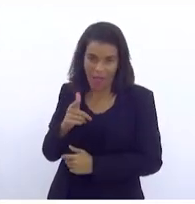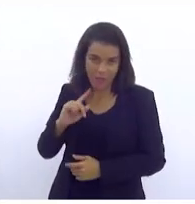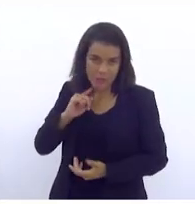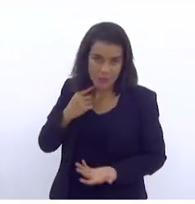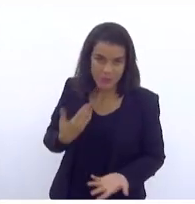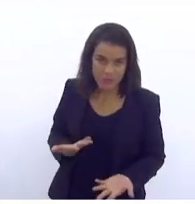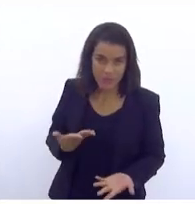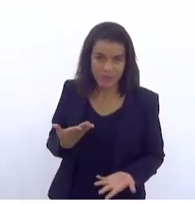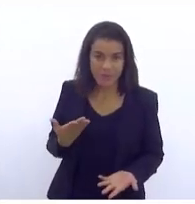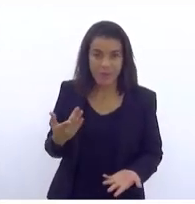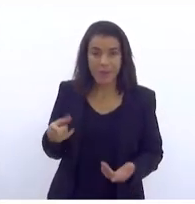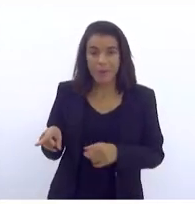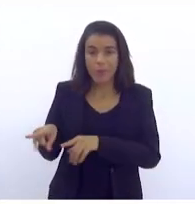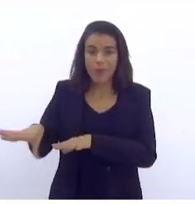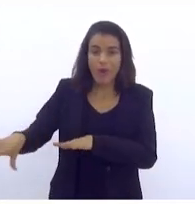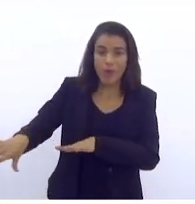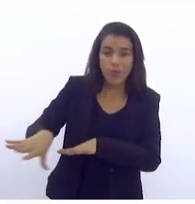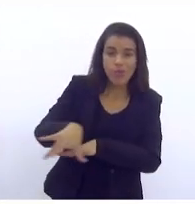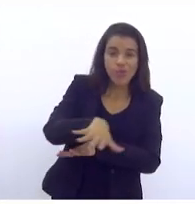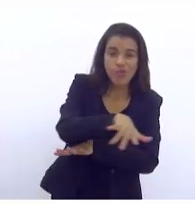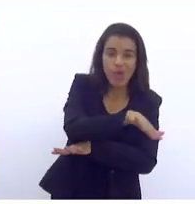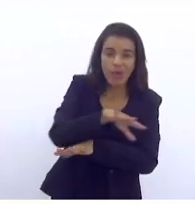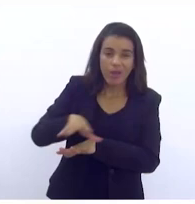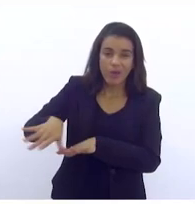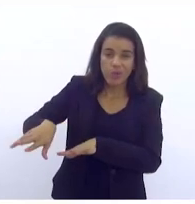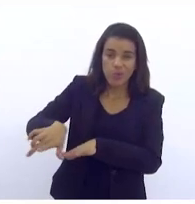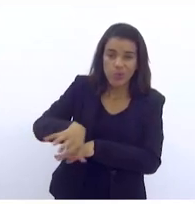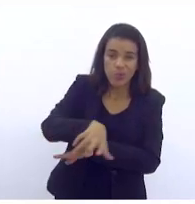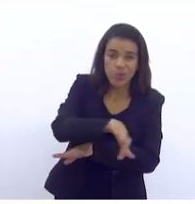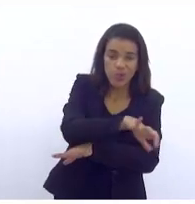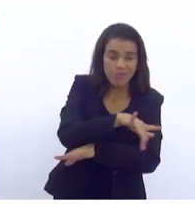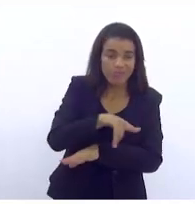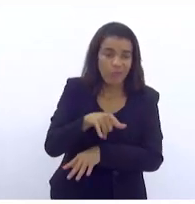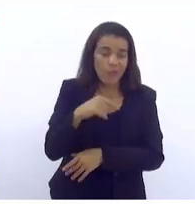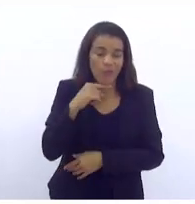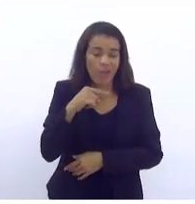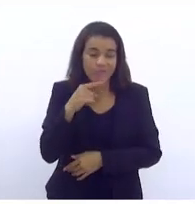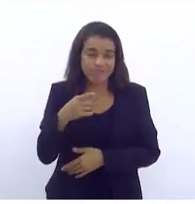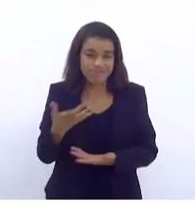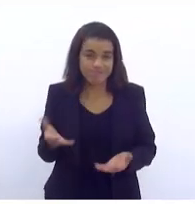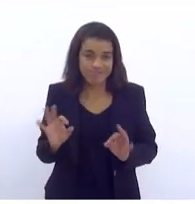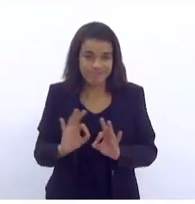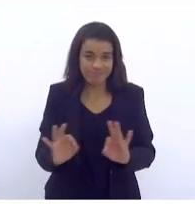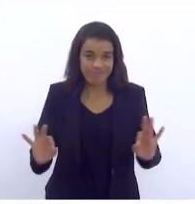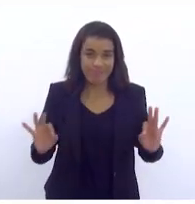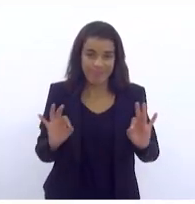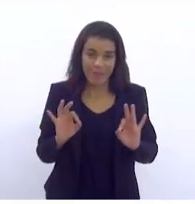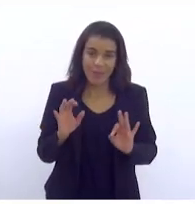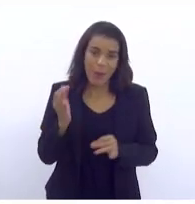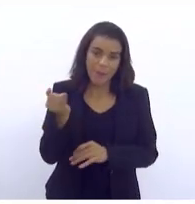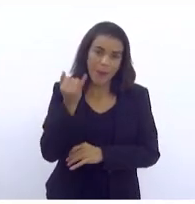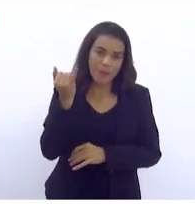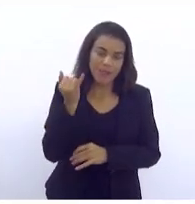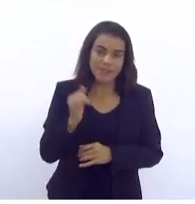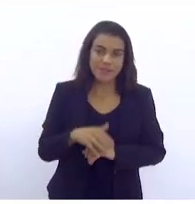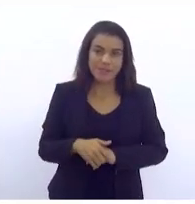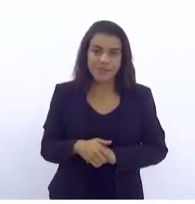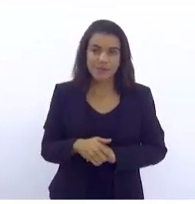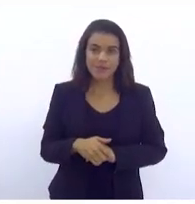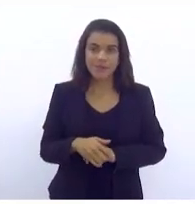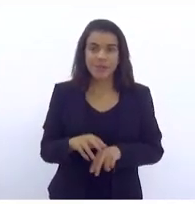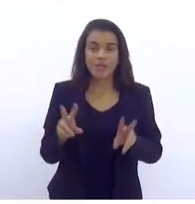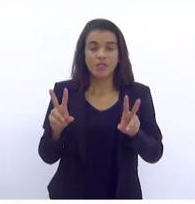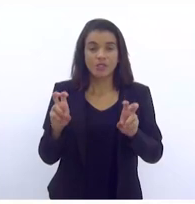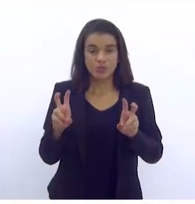Brasil contaminado de esgoto ele não não vai servir a ninguém então acho que esse é um ponto importante eh a